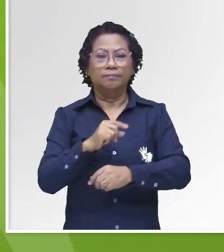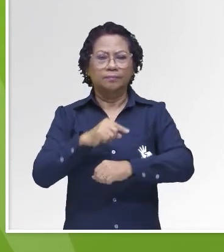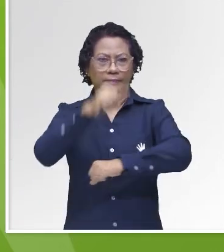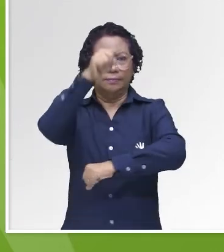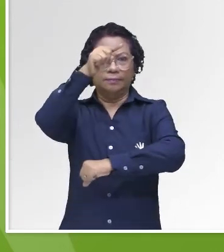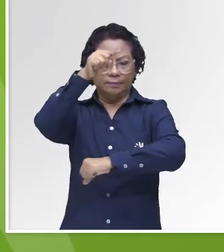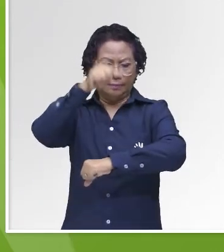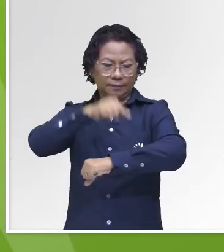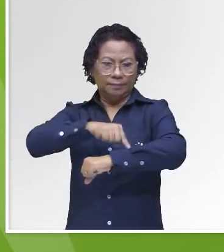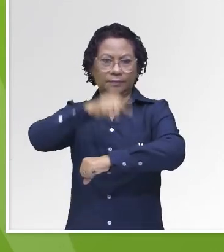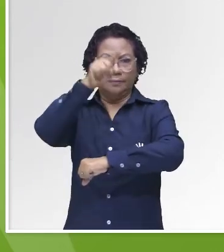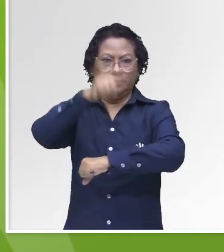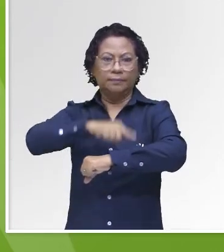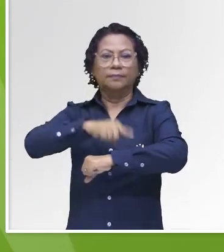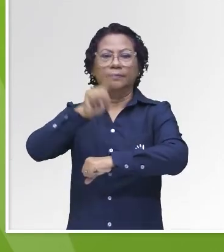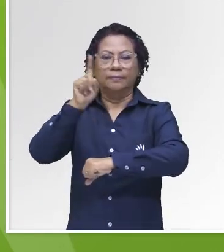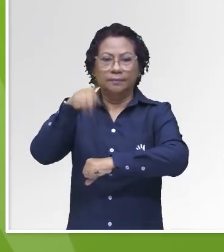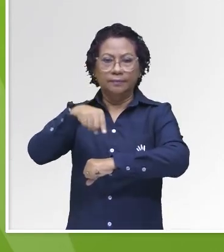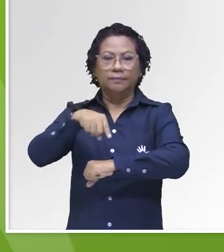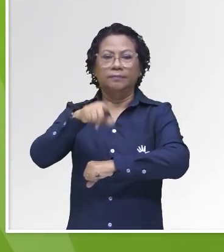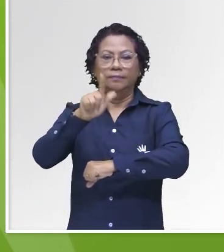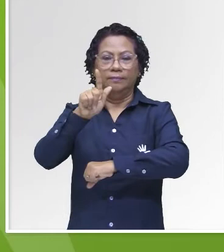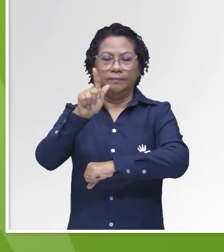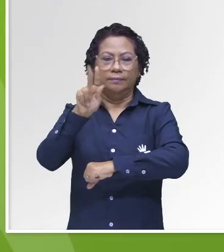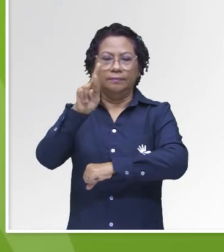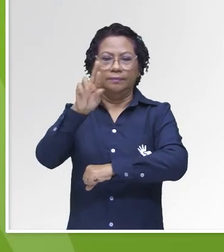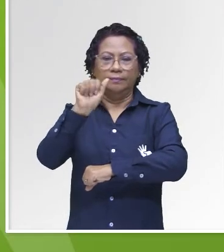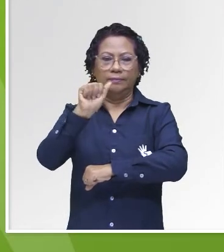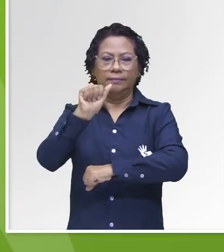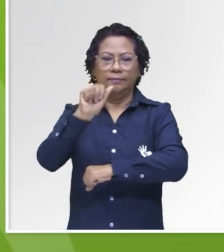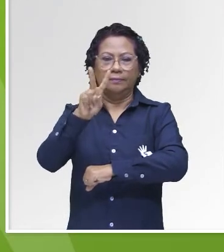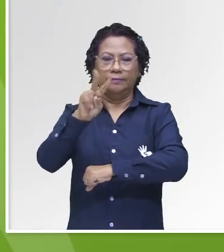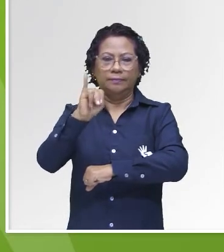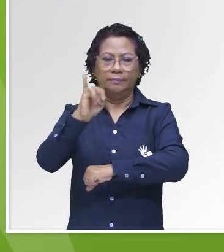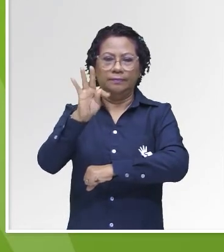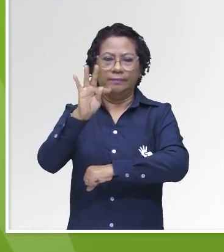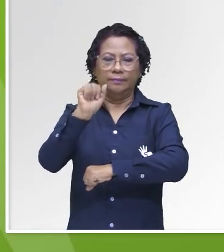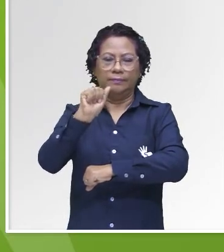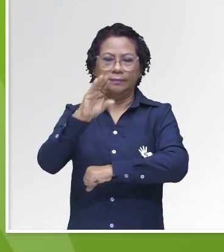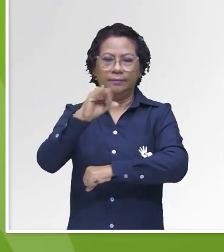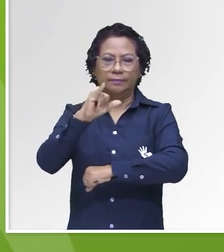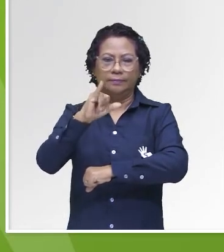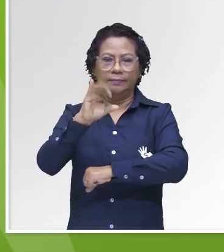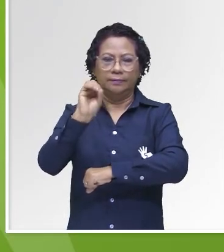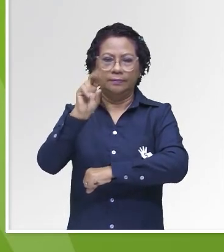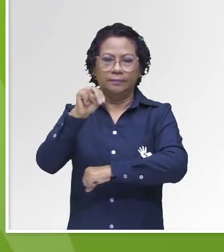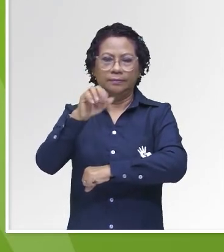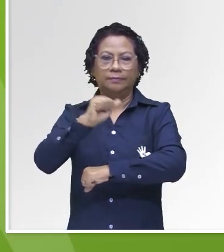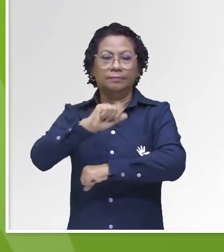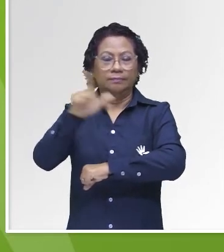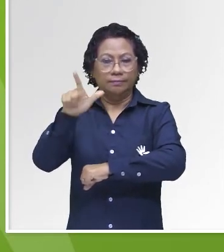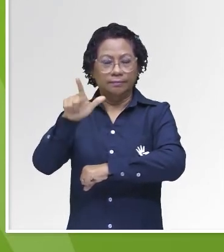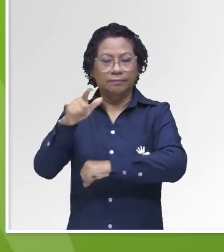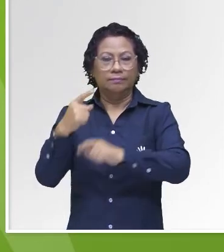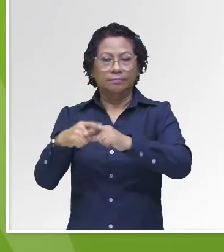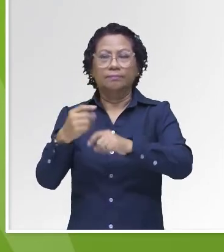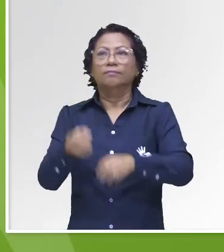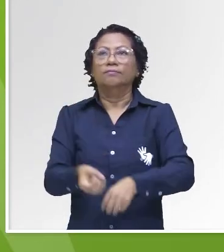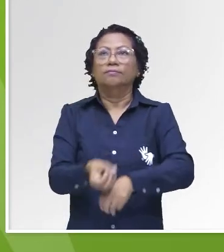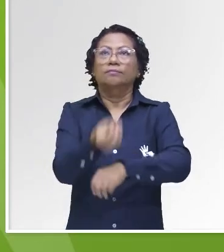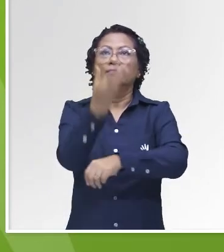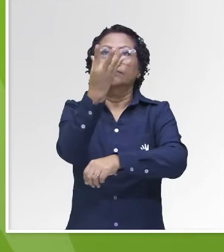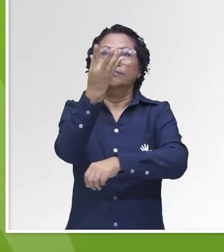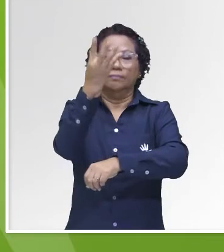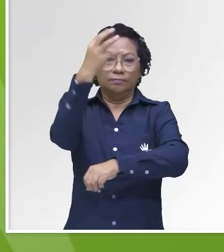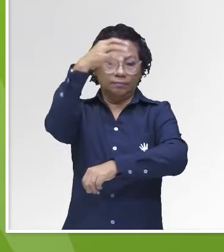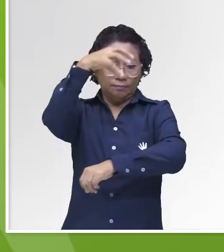é o lançamento oblíquo. Como é o lançamento oblíquo? Esse lançamento oblíquo, ele ocorre